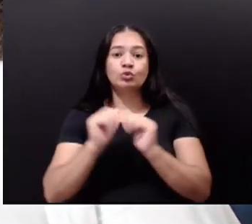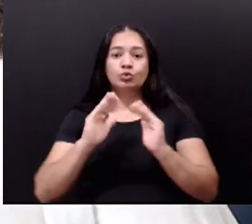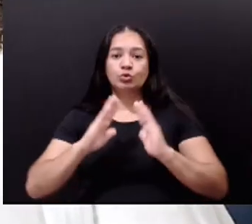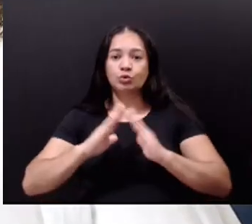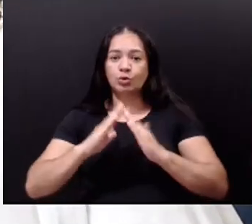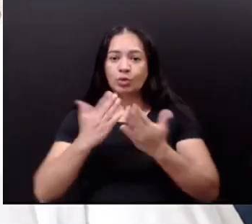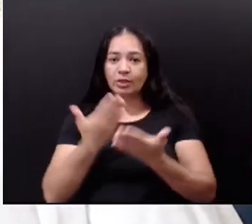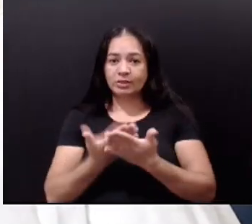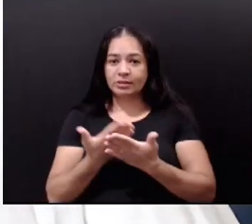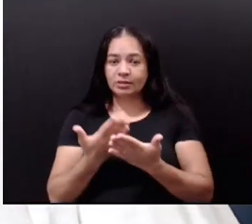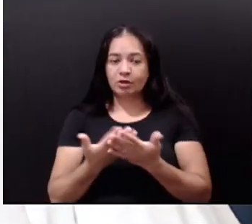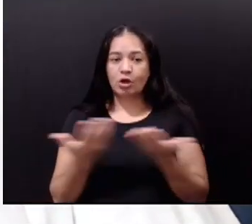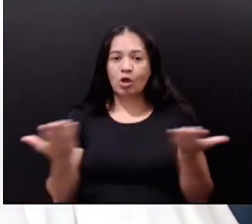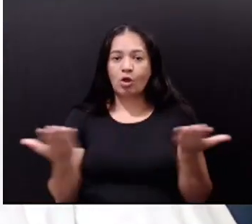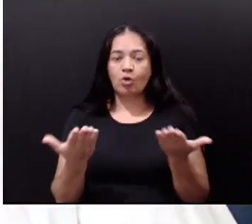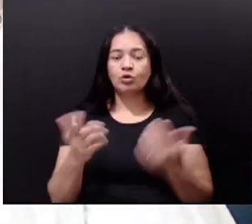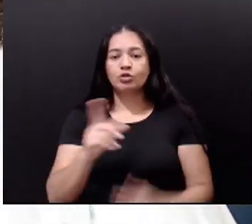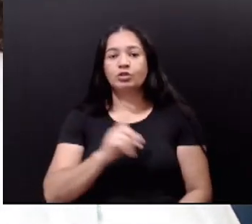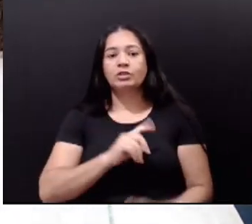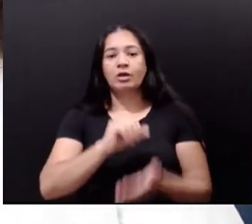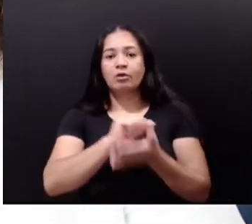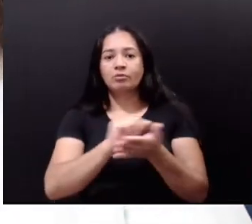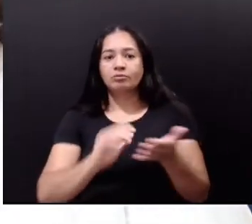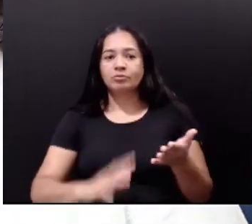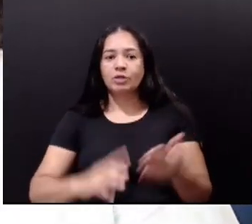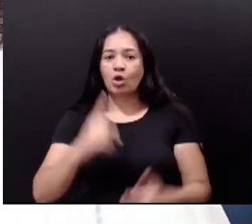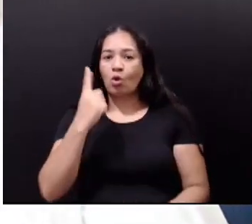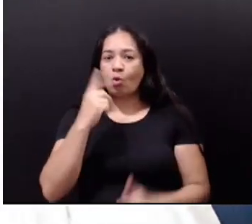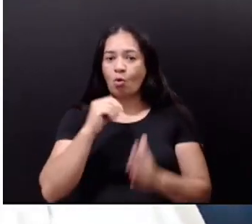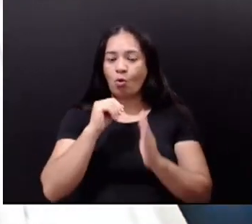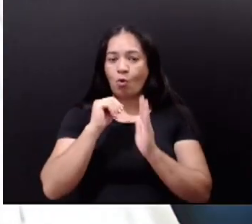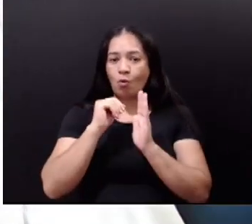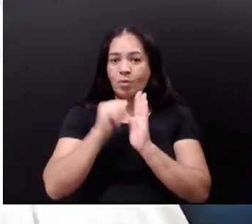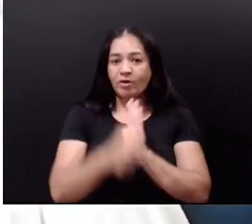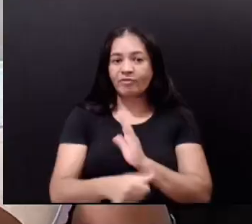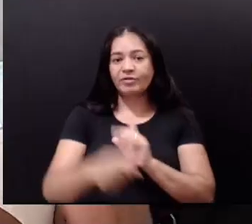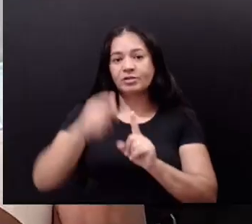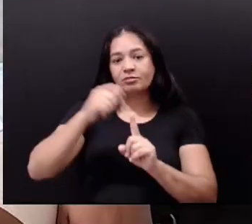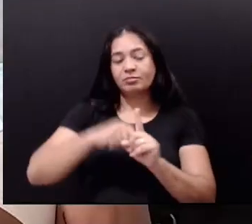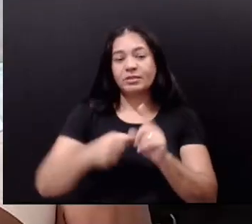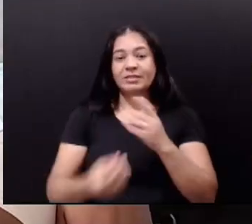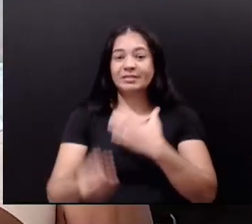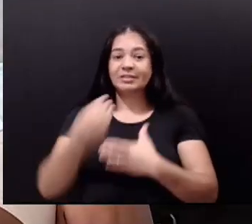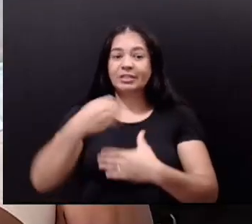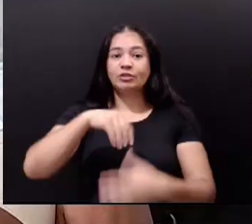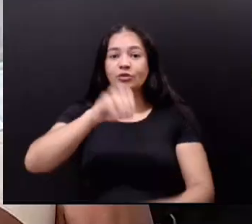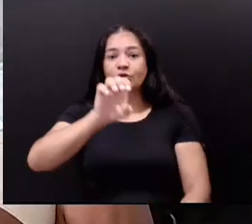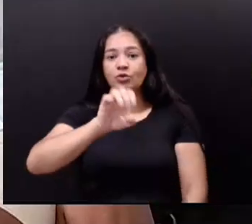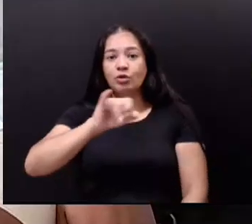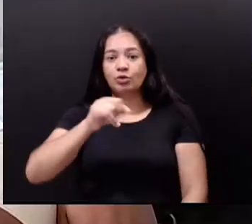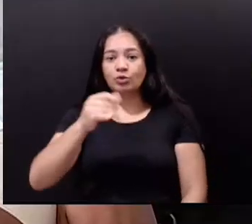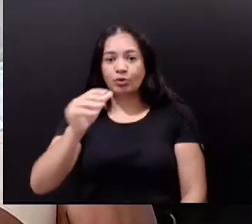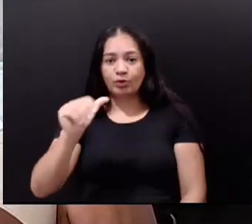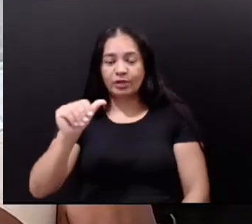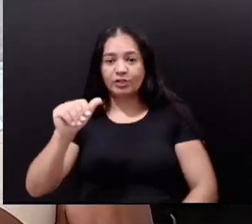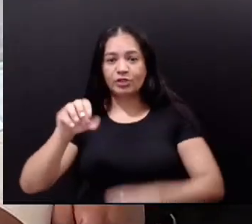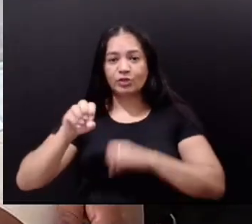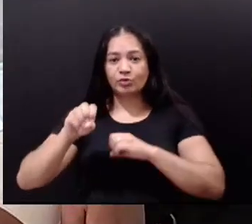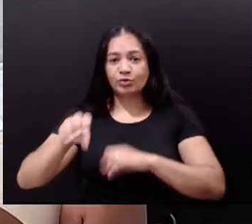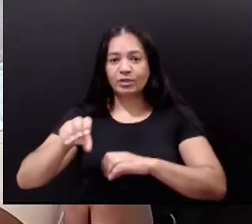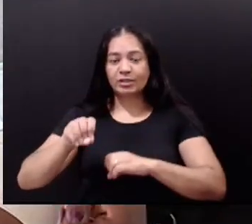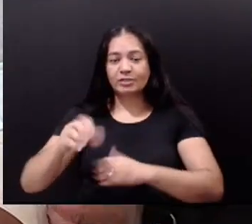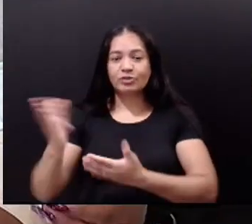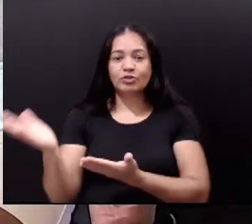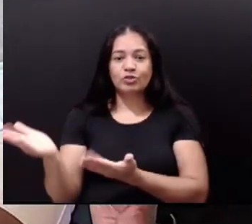que a gente faz uma vez por mês dentro do EJA. Que legal. Educação de jovens e adultos, né? E sempre